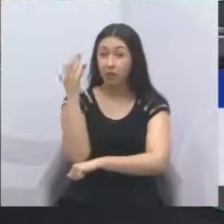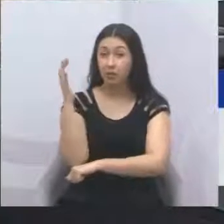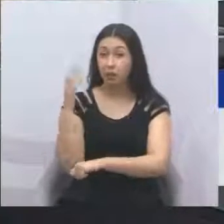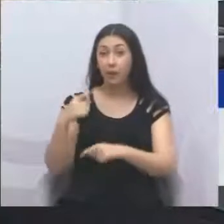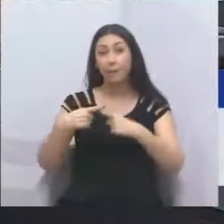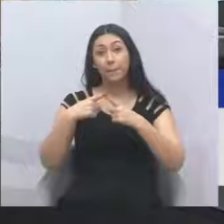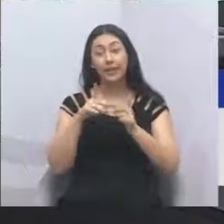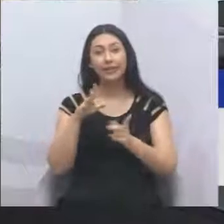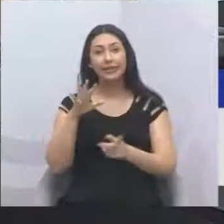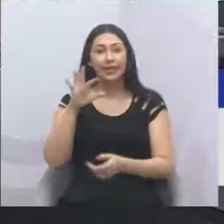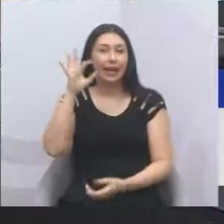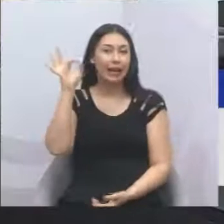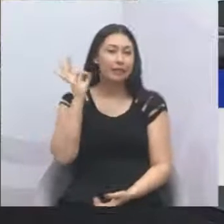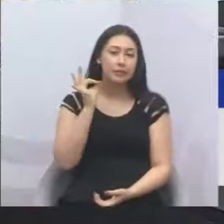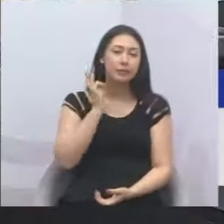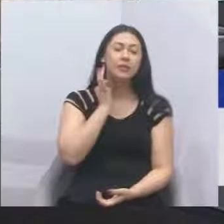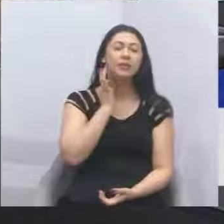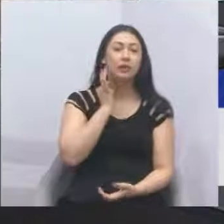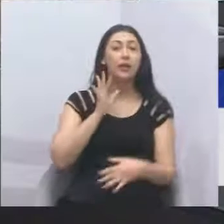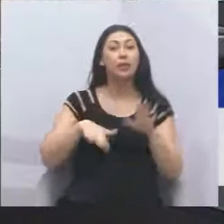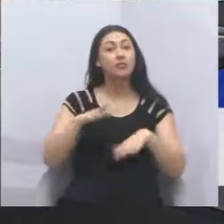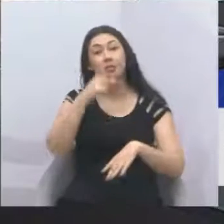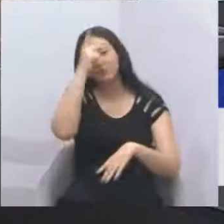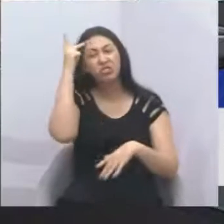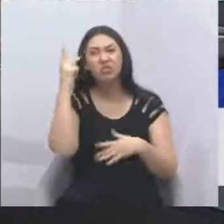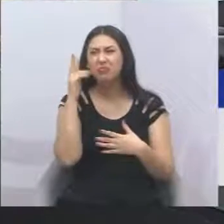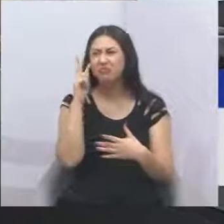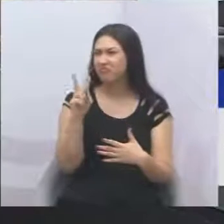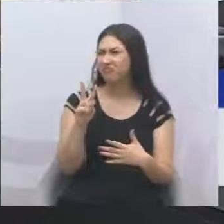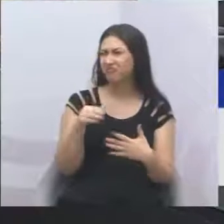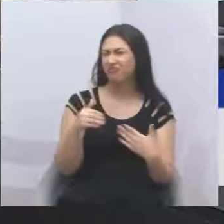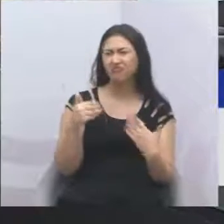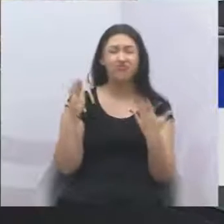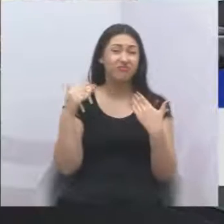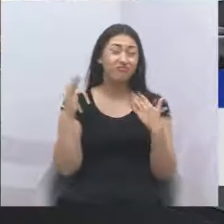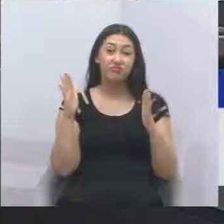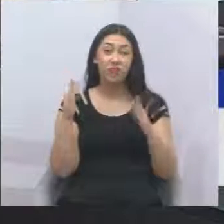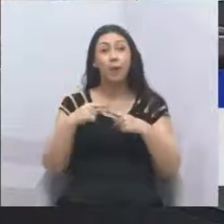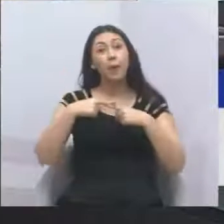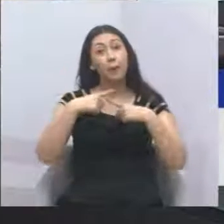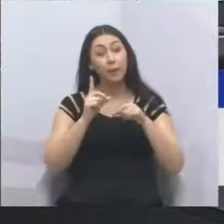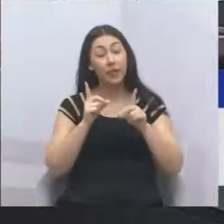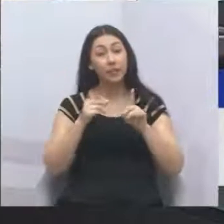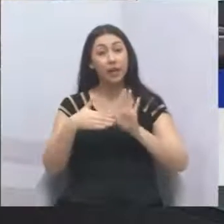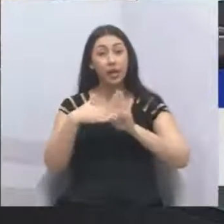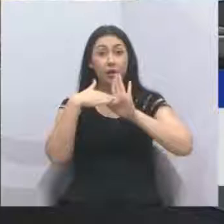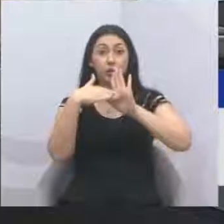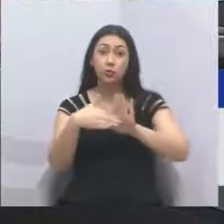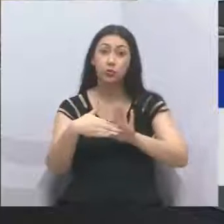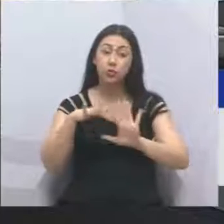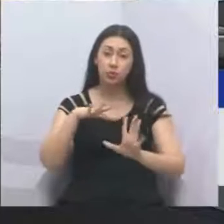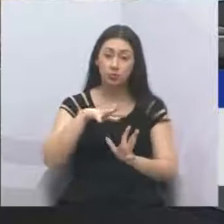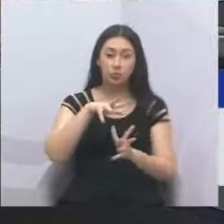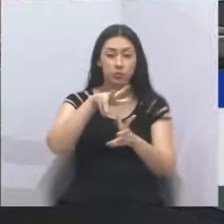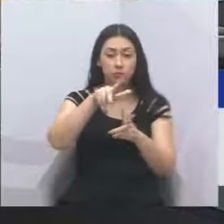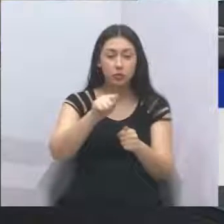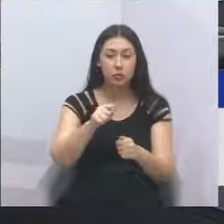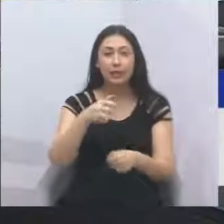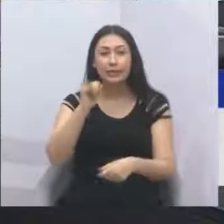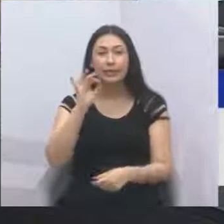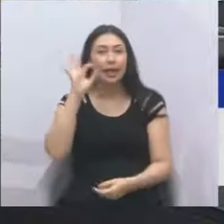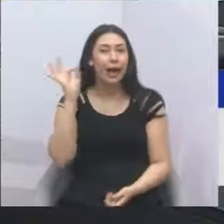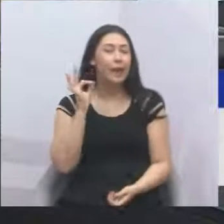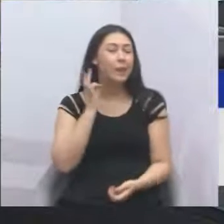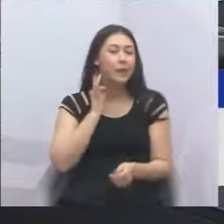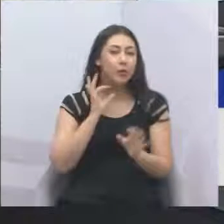As abelhas, né, muitas pessoas não dão importância a elas, elas são os maiores polinizadores do planeta, né? Sem as